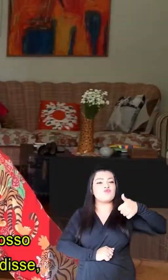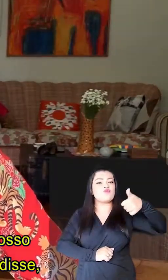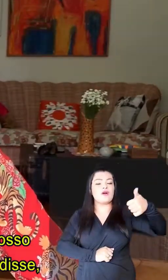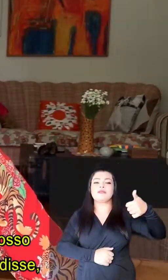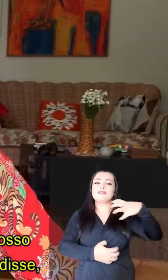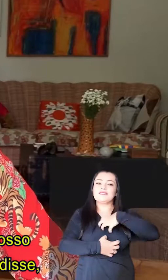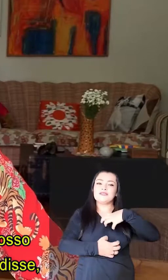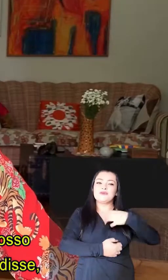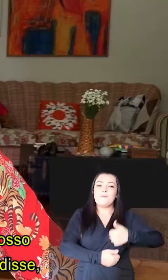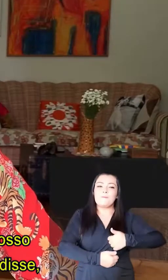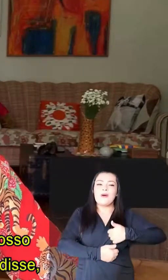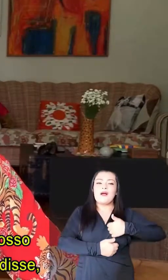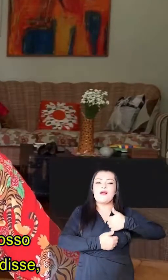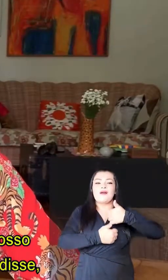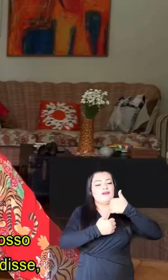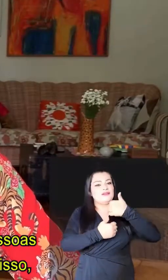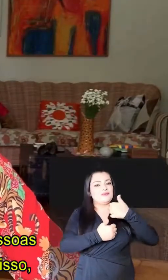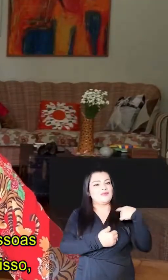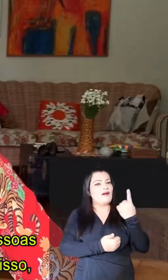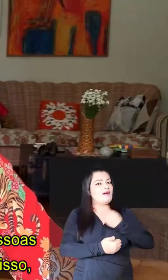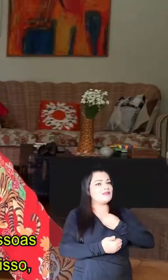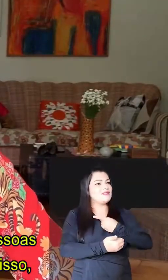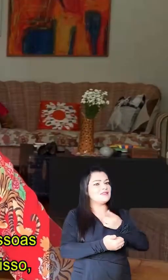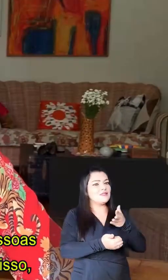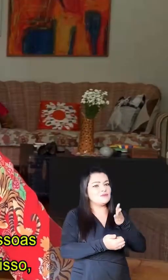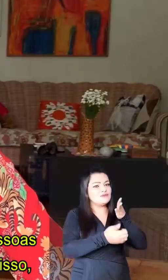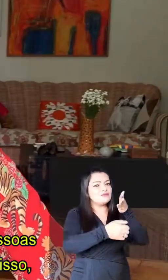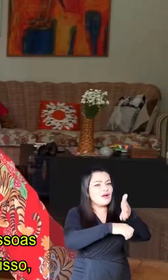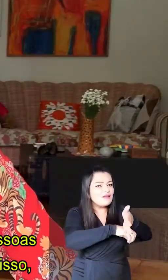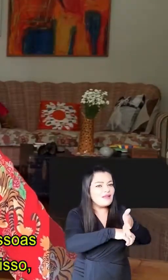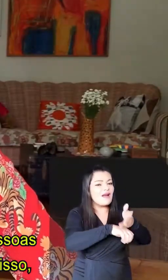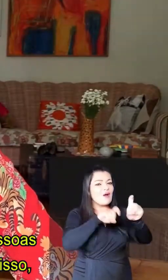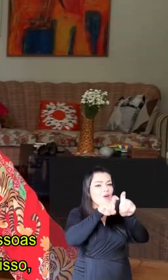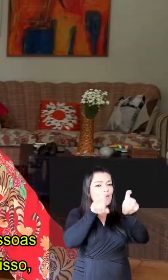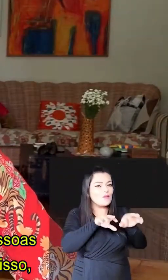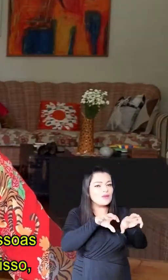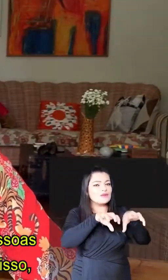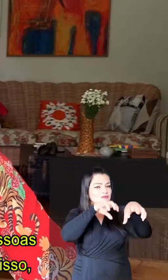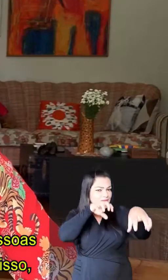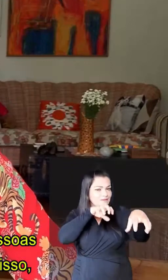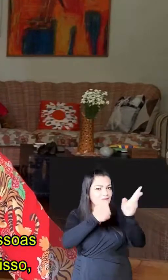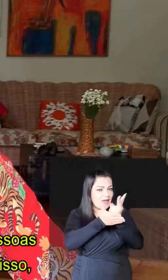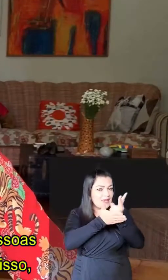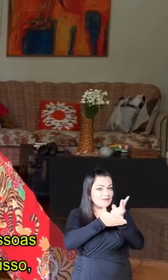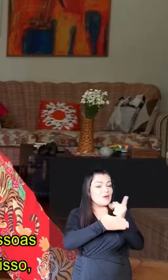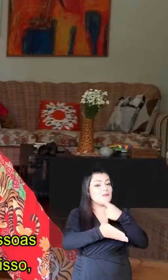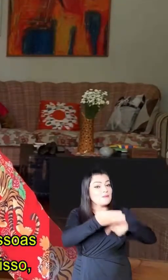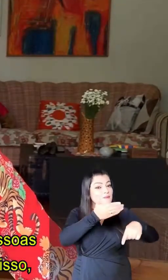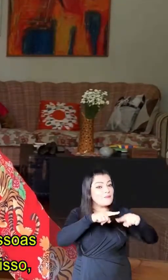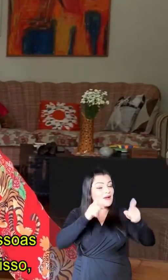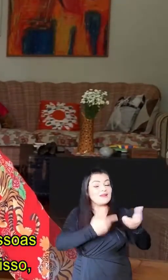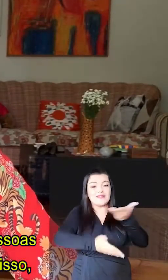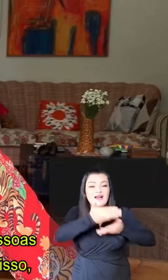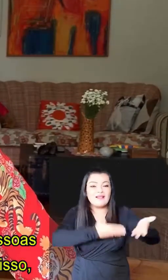museu. Como eu disse, a gente deu acesso, a gente trabalhou com pessoas que